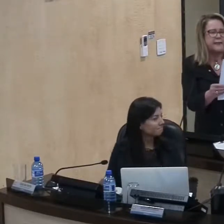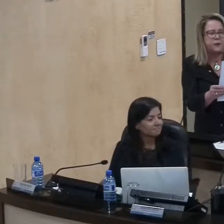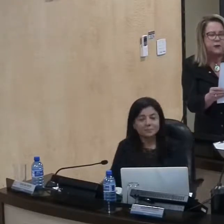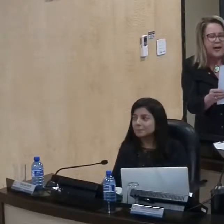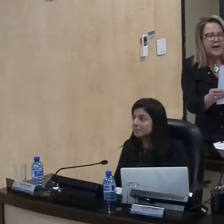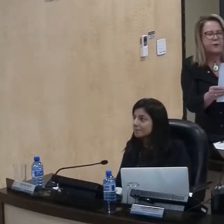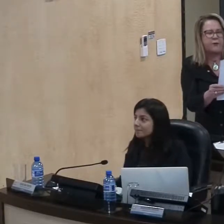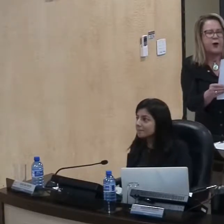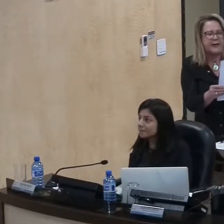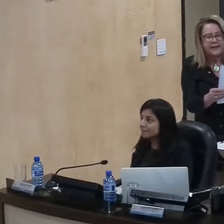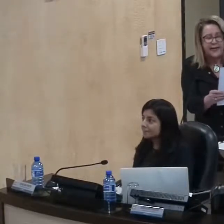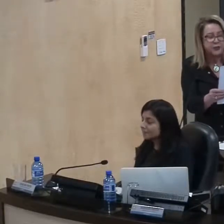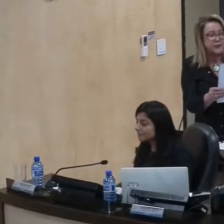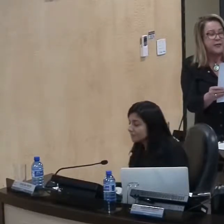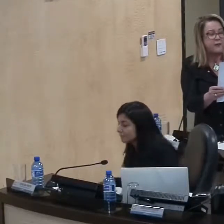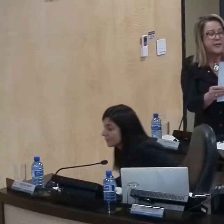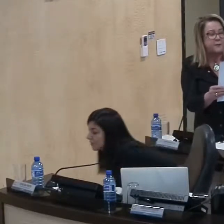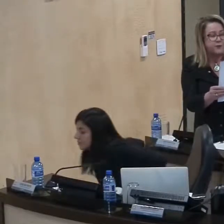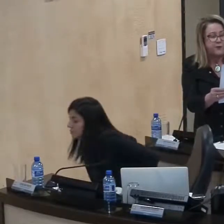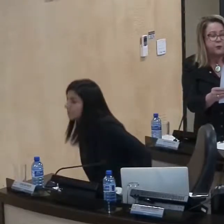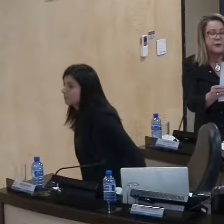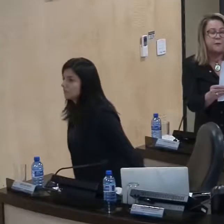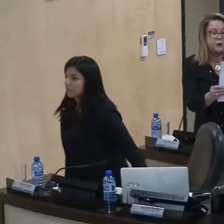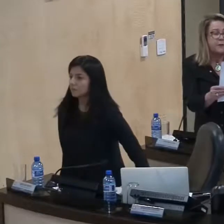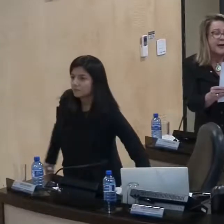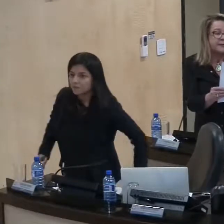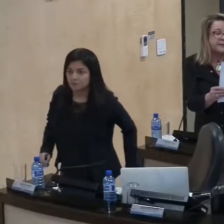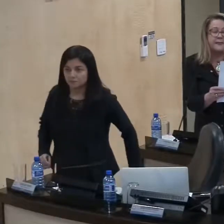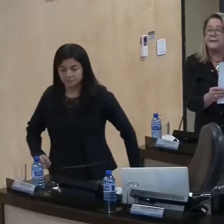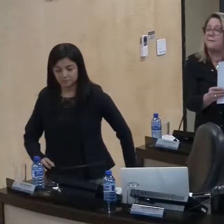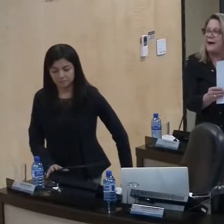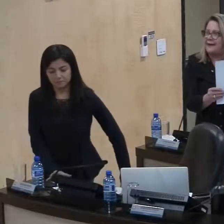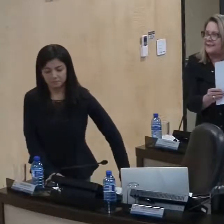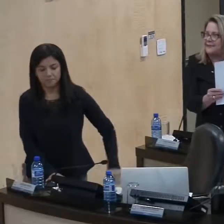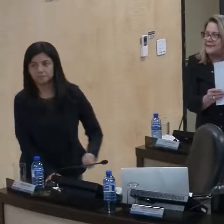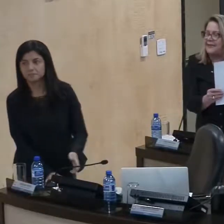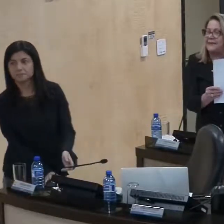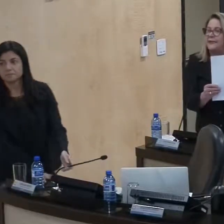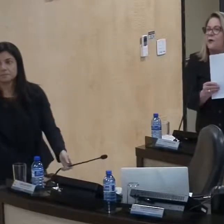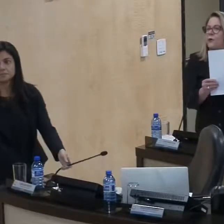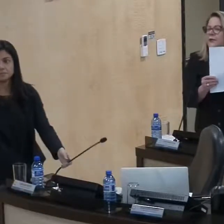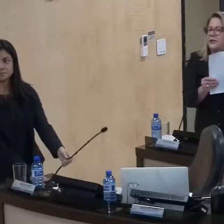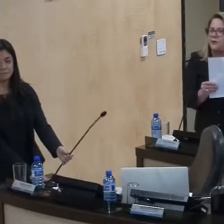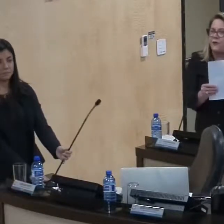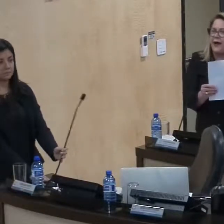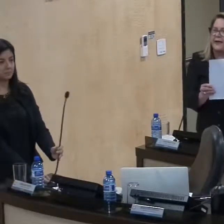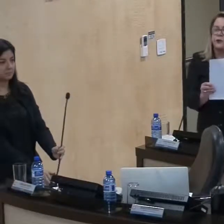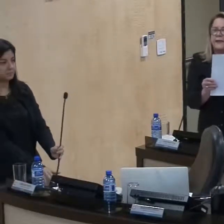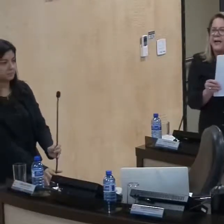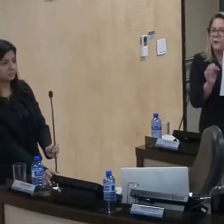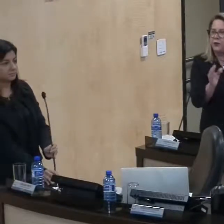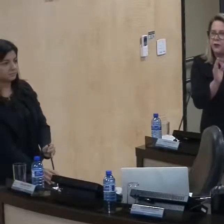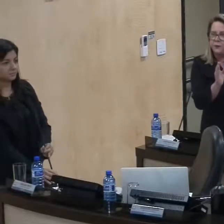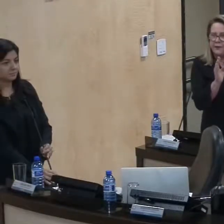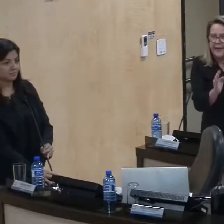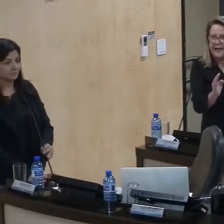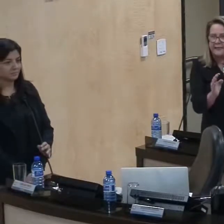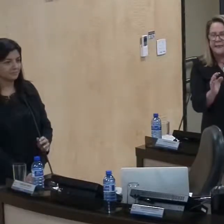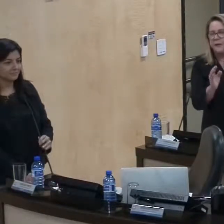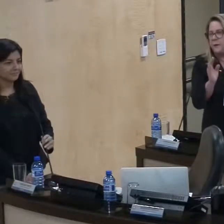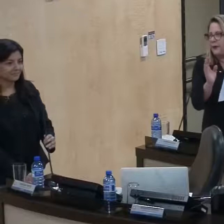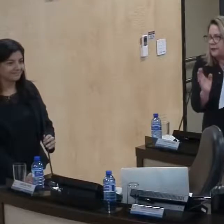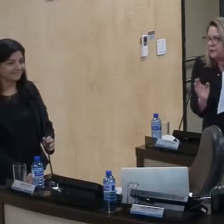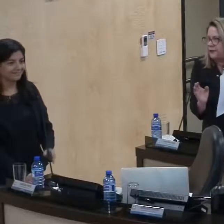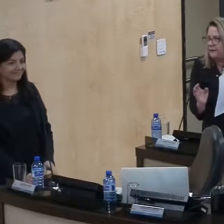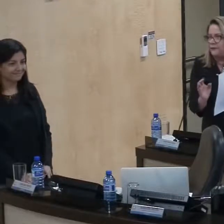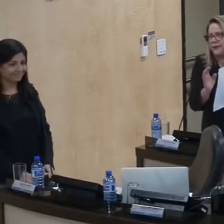Maurício, Jardim do Lago, Flora Creche, frente à Prefeitura e muito mais. Tem mais. Então, quando a gente fala que o TAC foi de 2010,